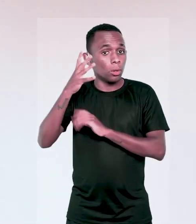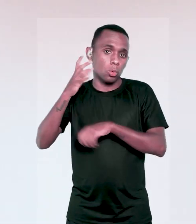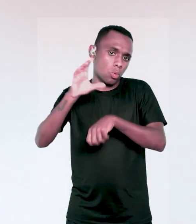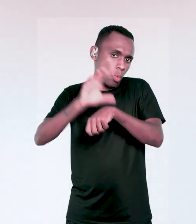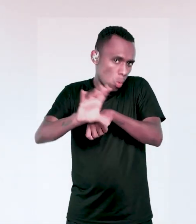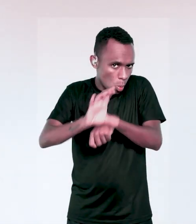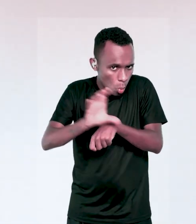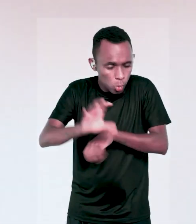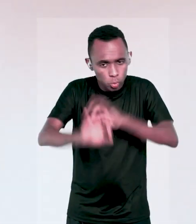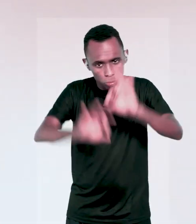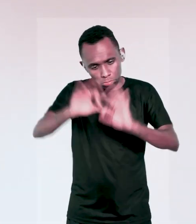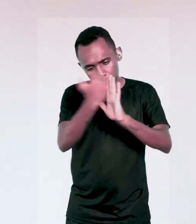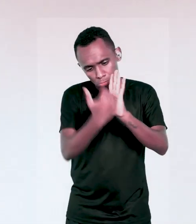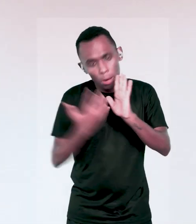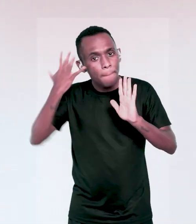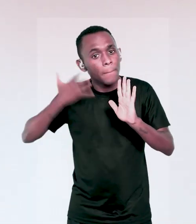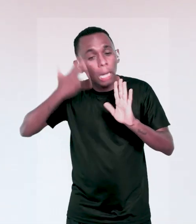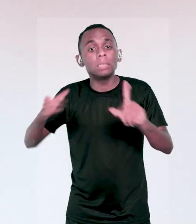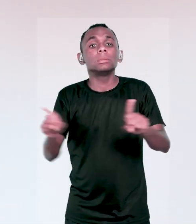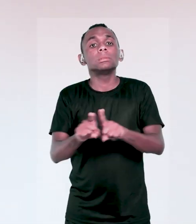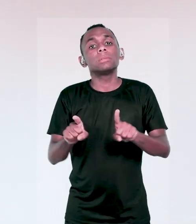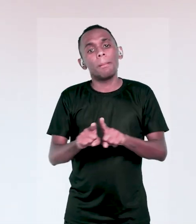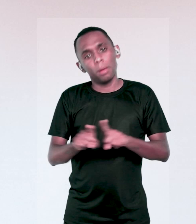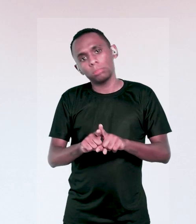porque ela tem um papel